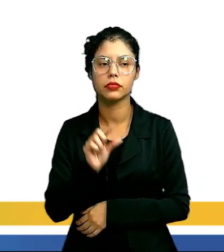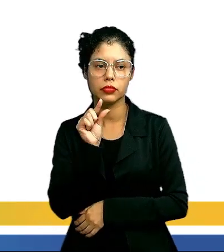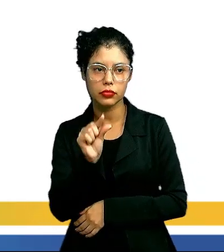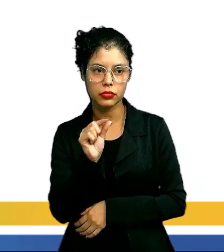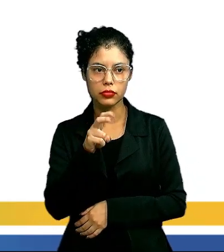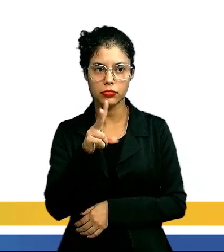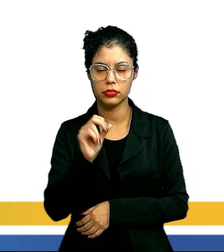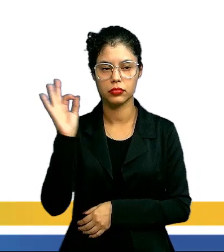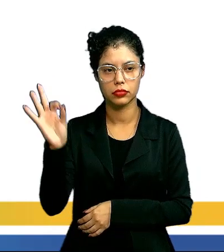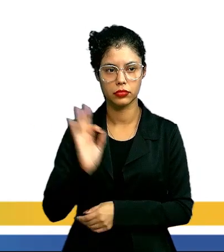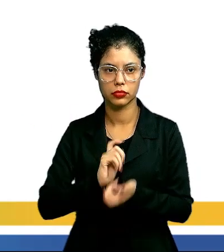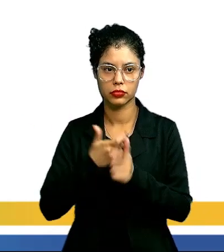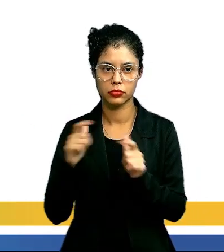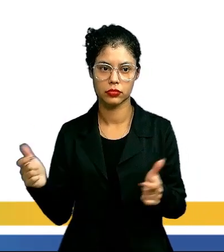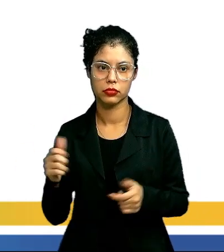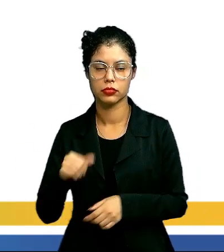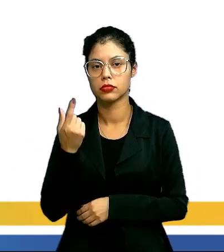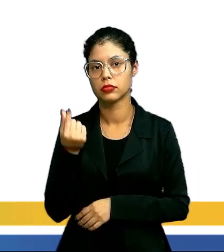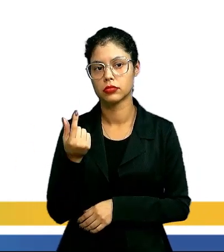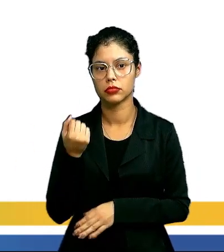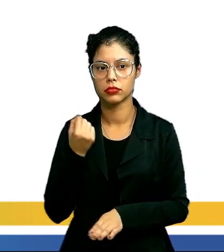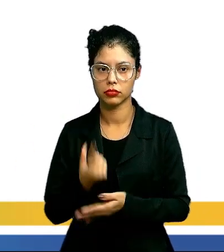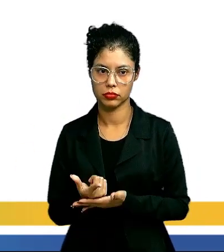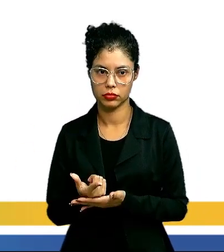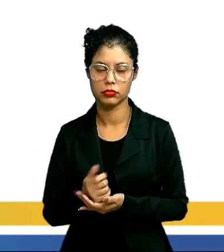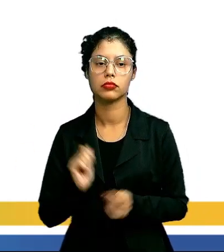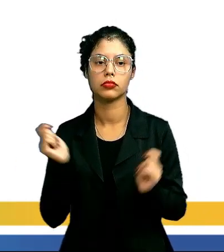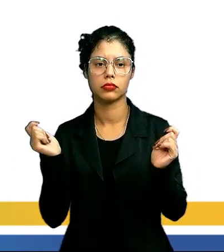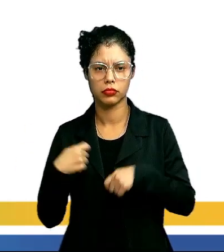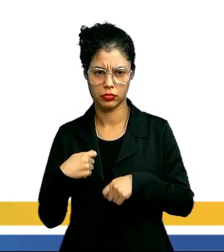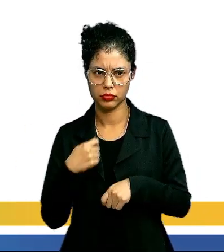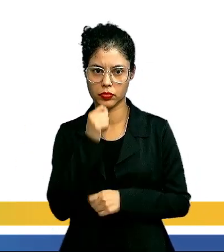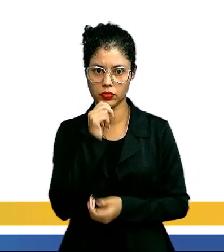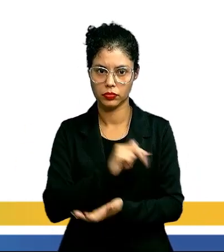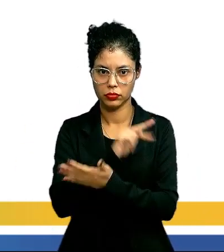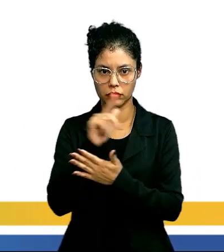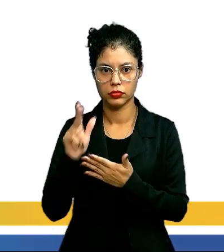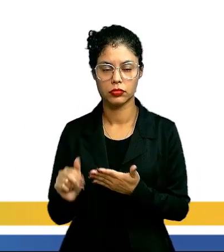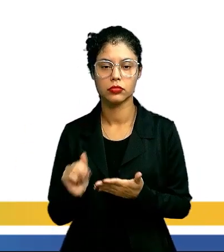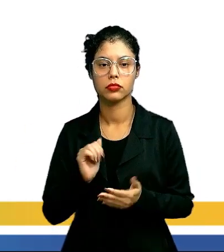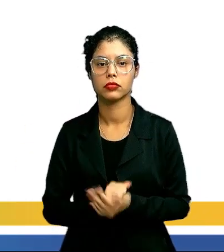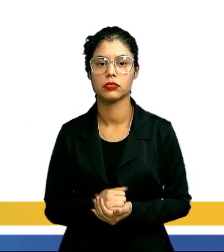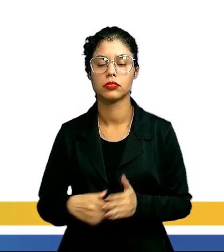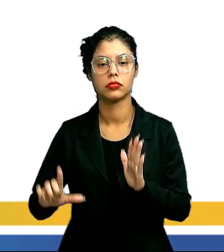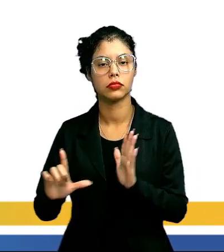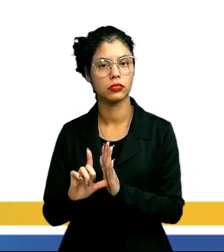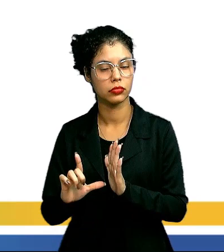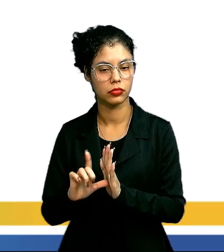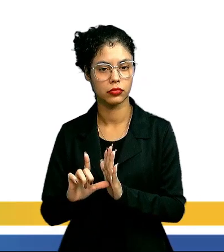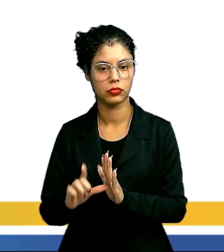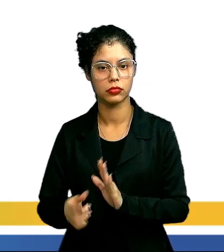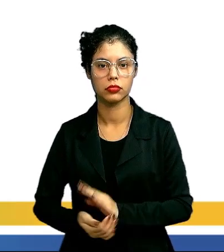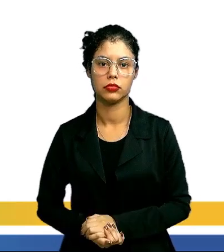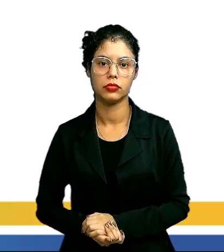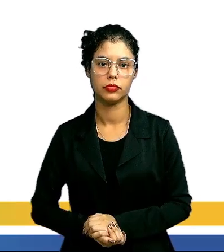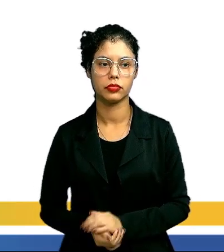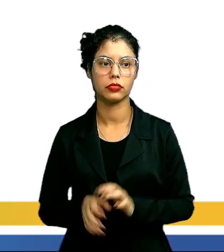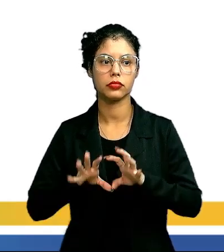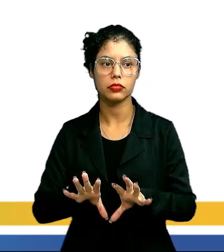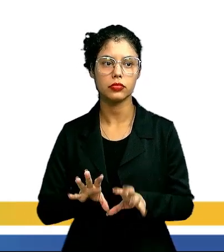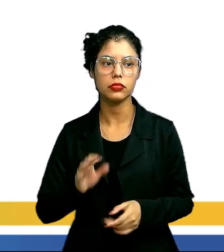mínimo 50% maior do que o preço de custo pois ela tem diversos gastos com a loja